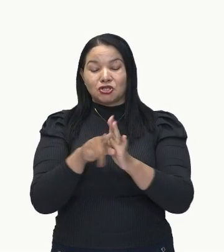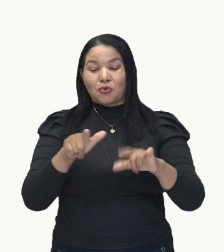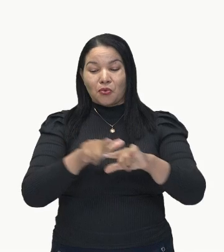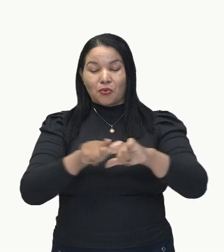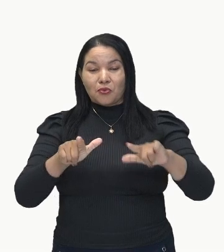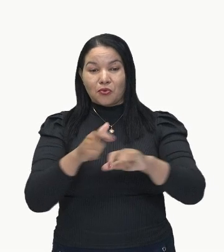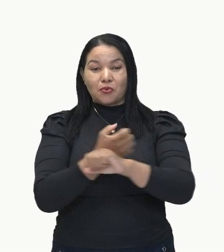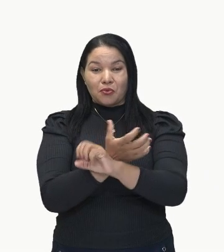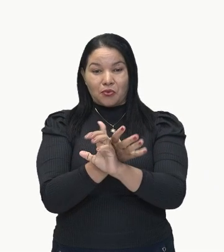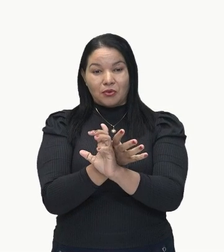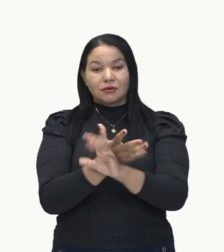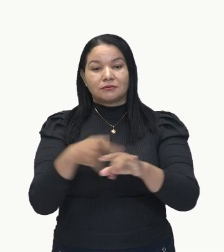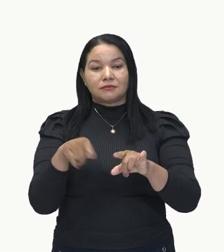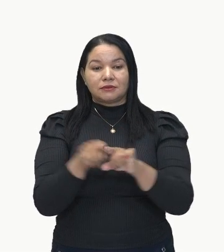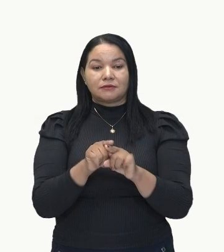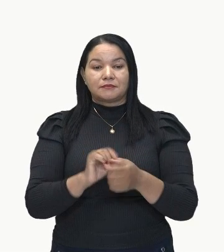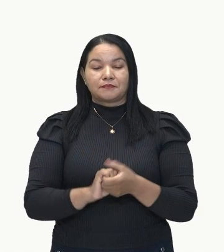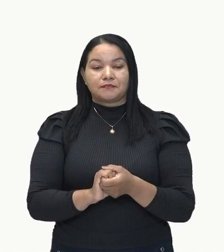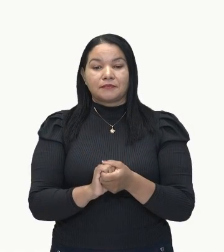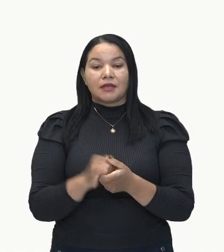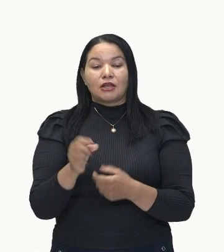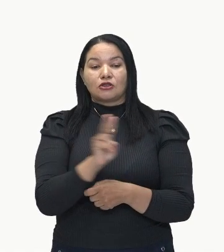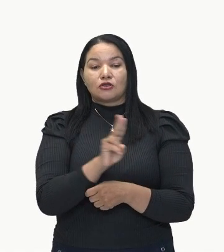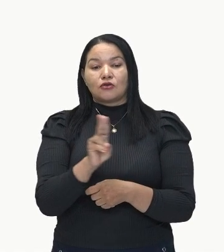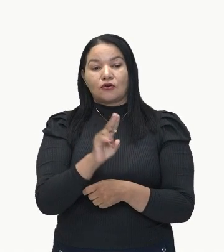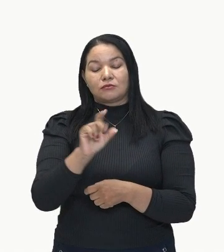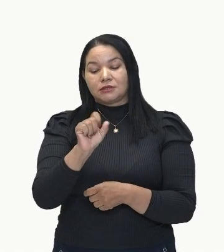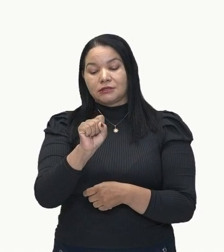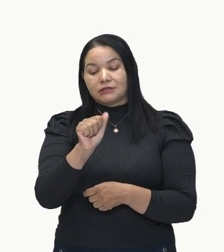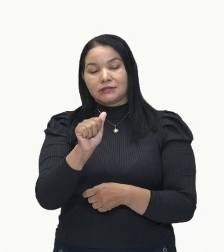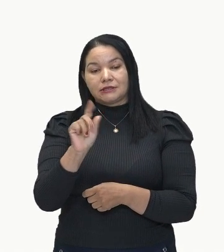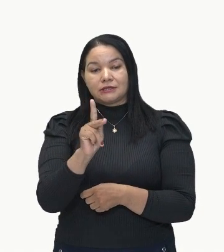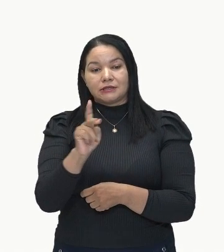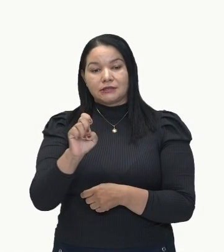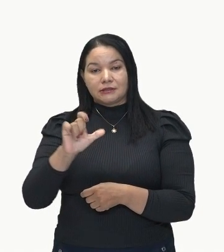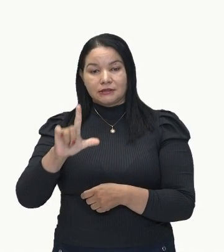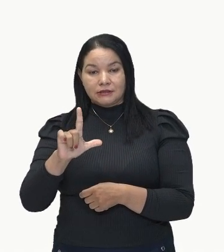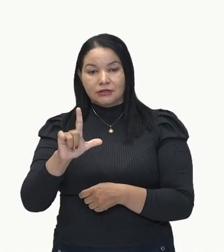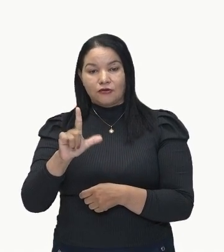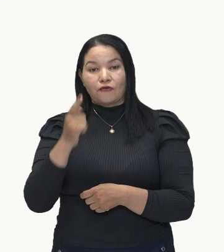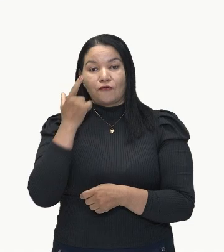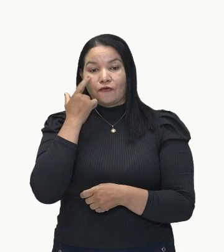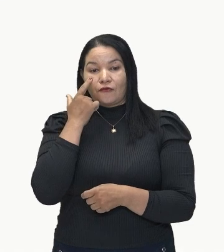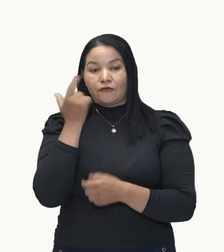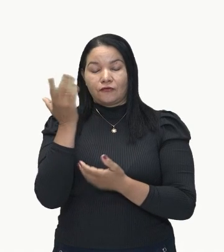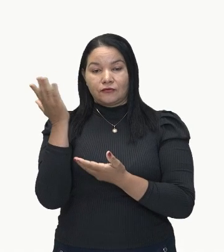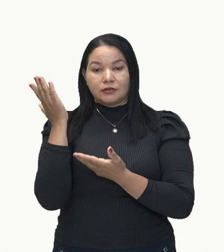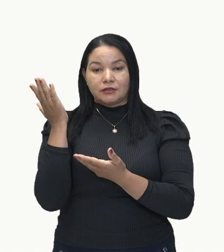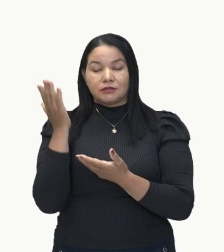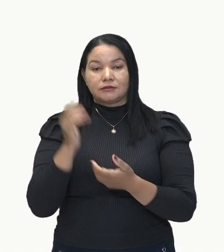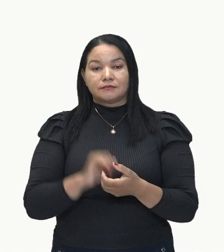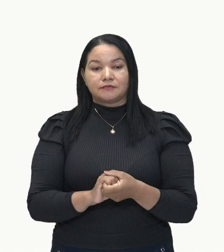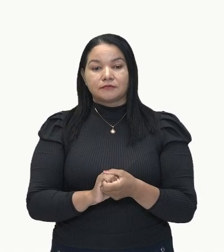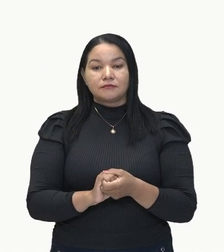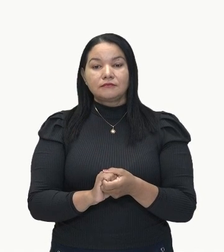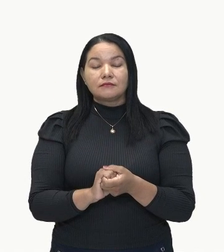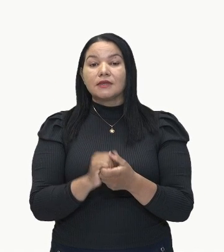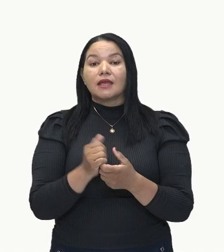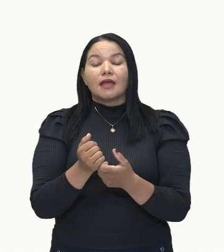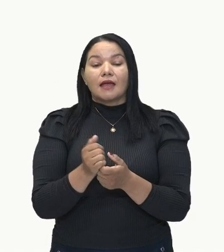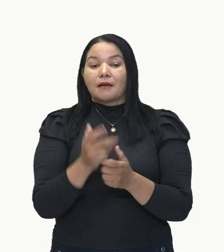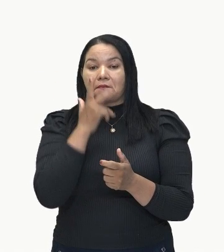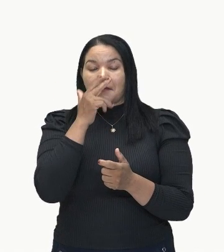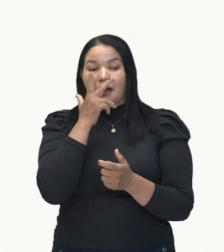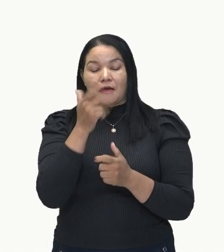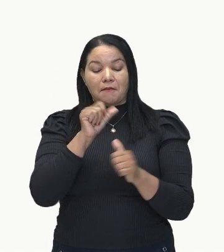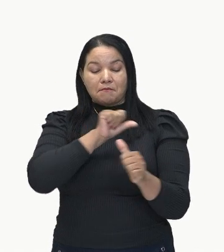gente, vai ser aí denominado Sahel, tá? Sahel é uma faixa de transição,